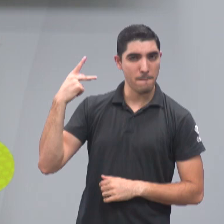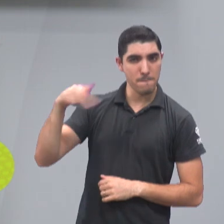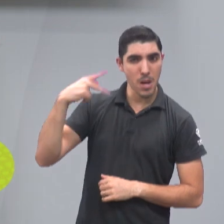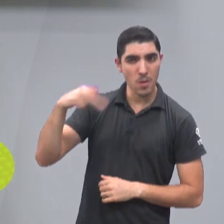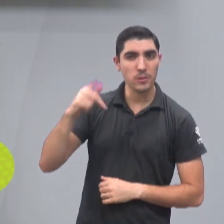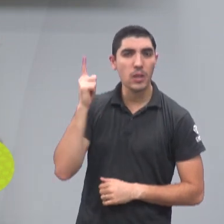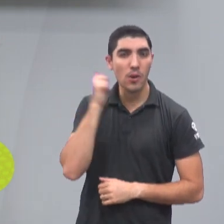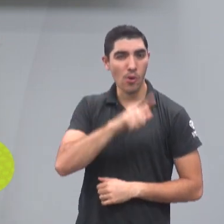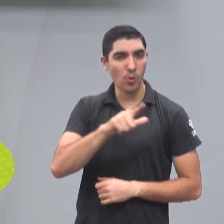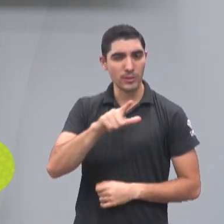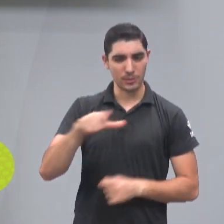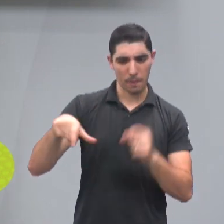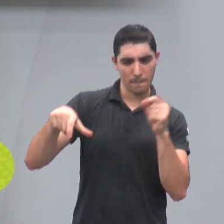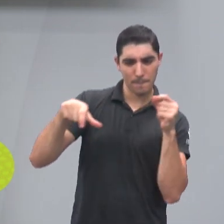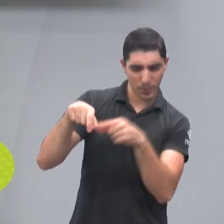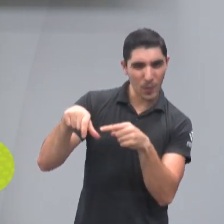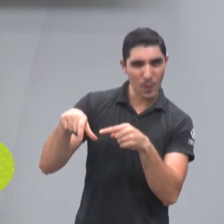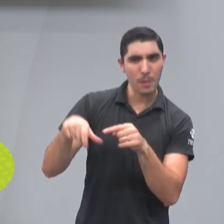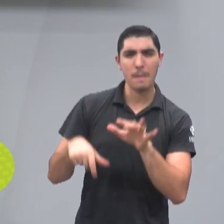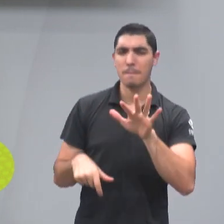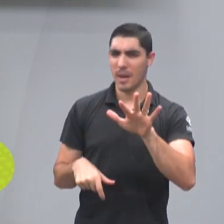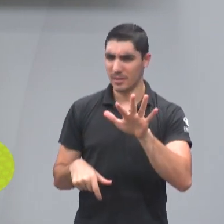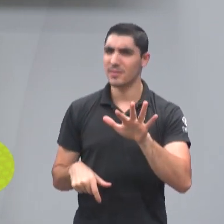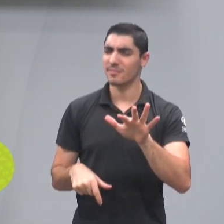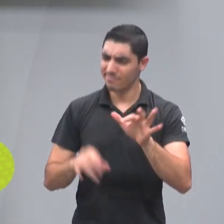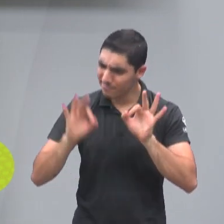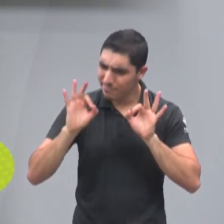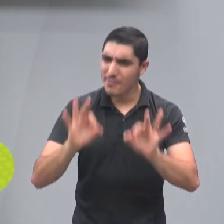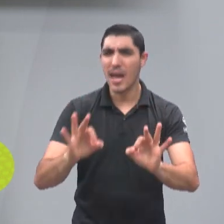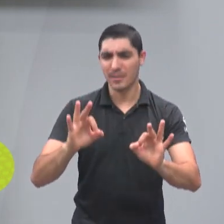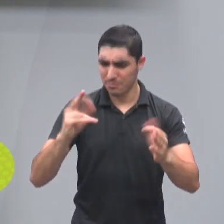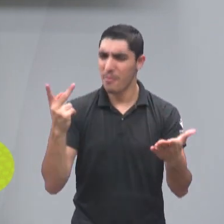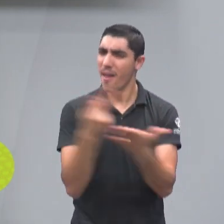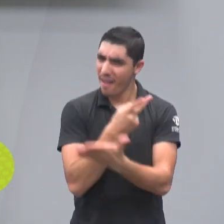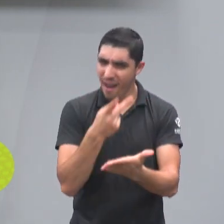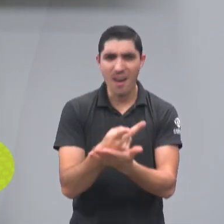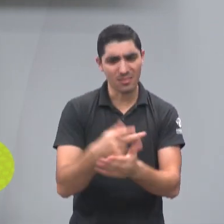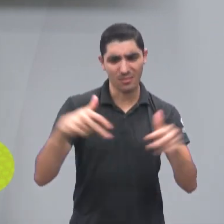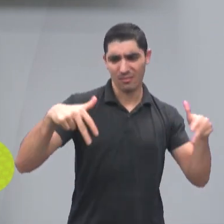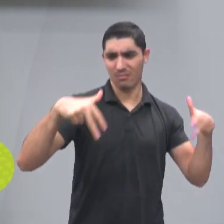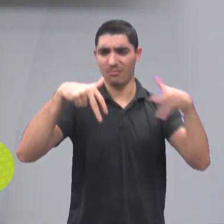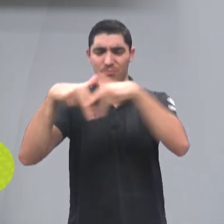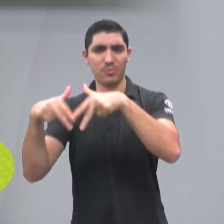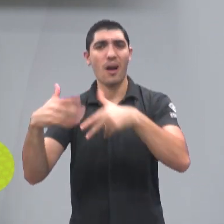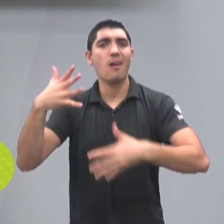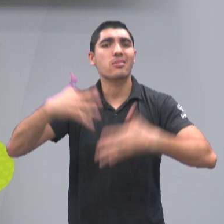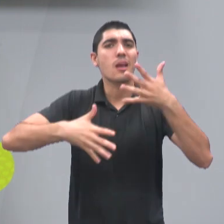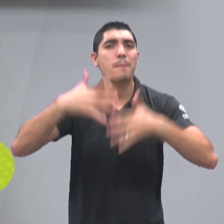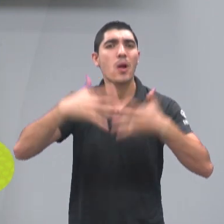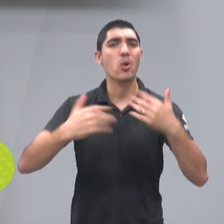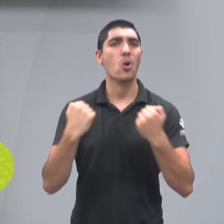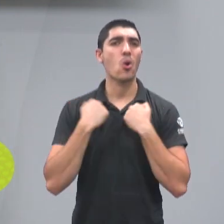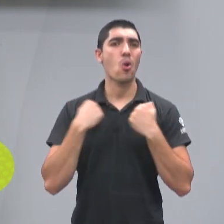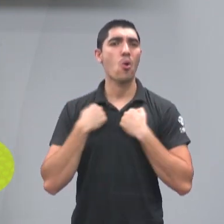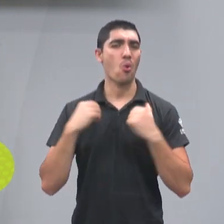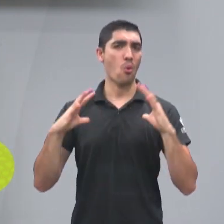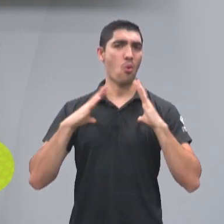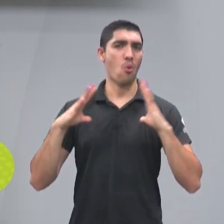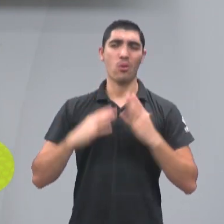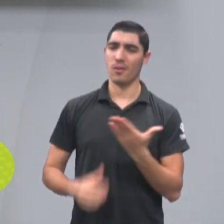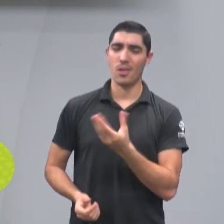que claramente foi irregular, foi falta no goleiro, e aí acabou o joseense, talvez muito por conta